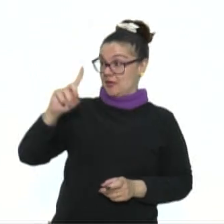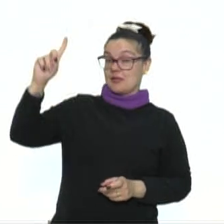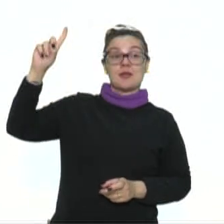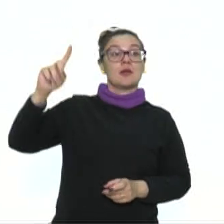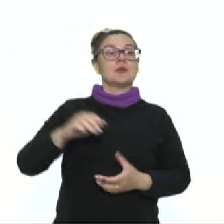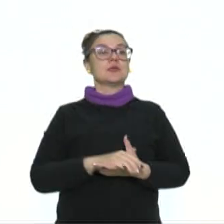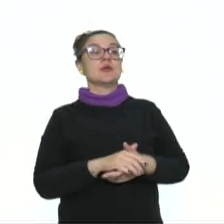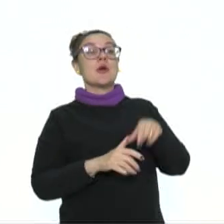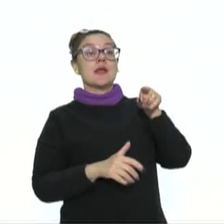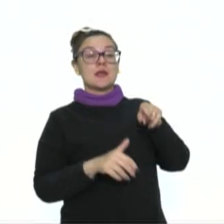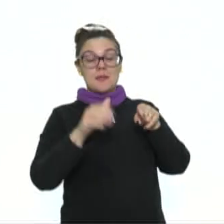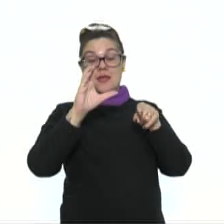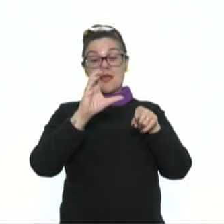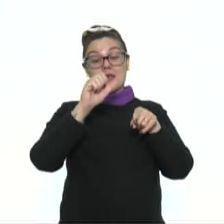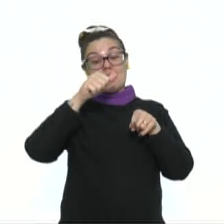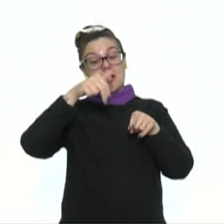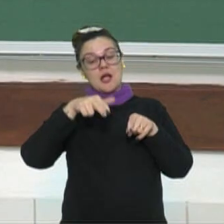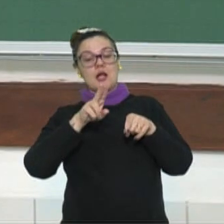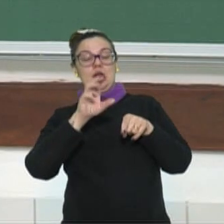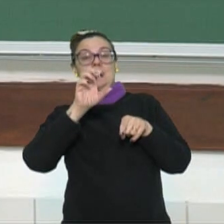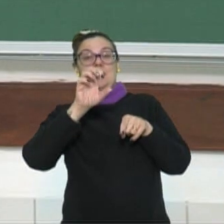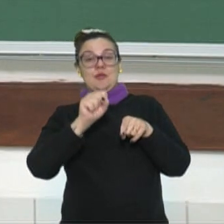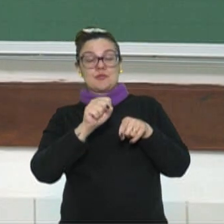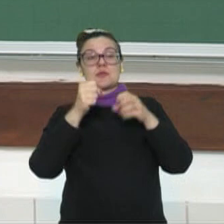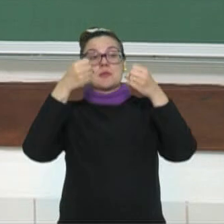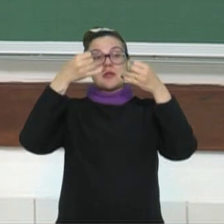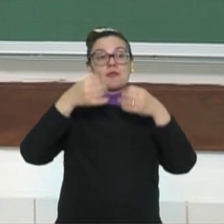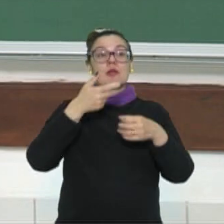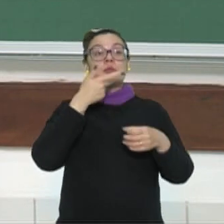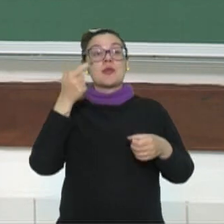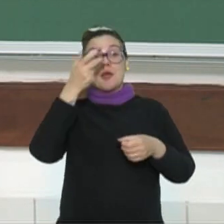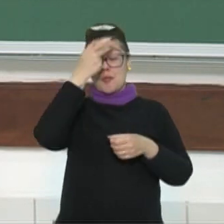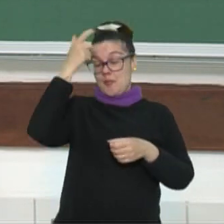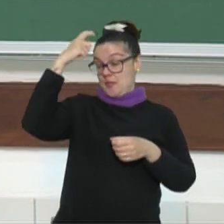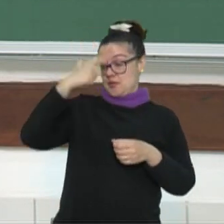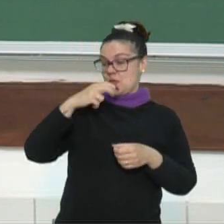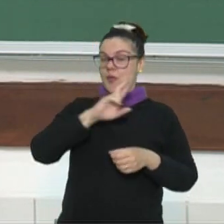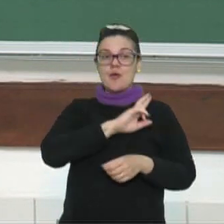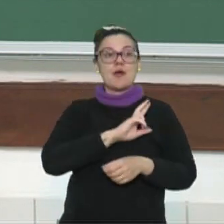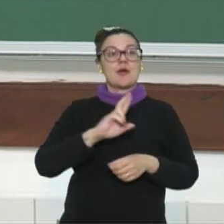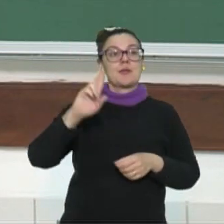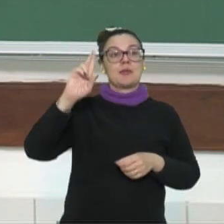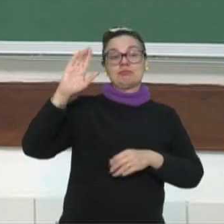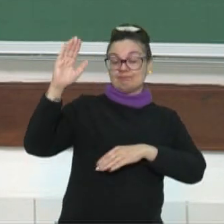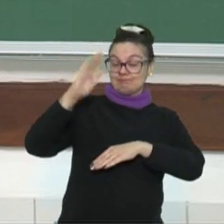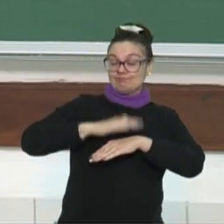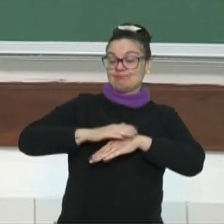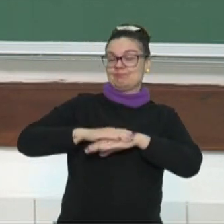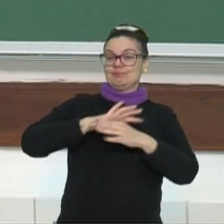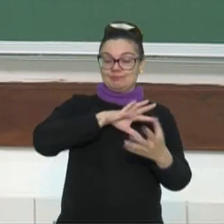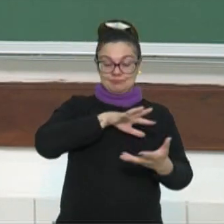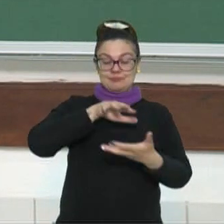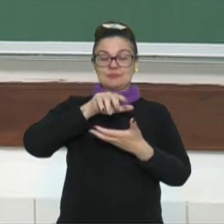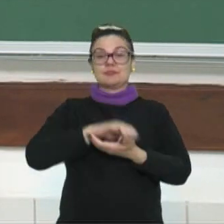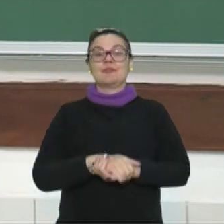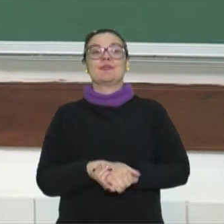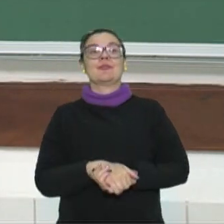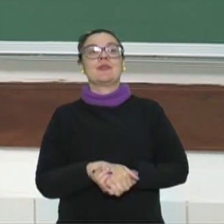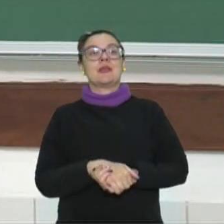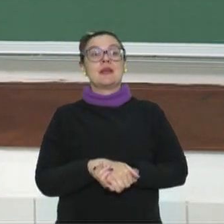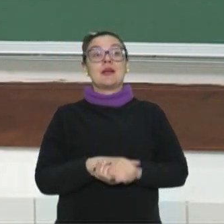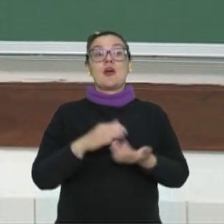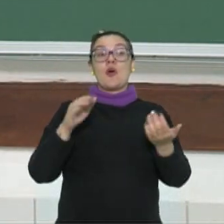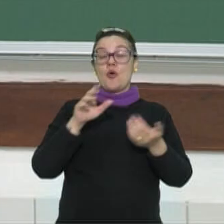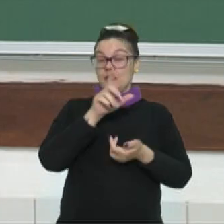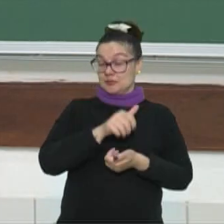pela probabilidade do mundo. Lembra disso? Então retoma lá nas aulas anteriores para refrescar a mente também.